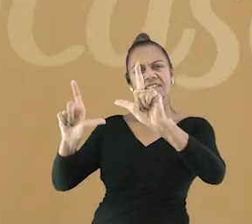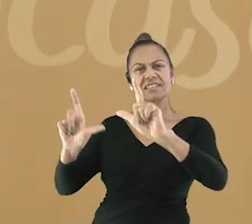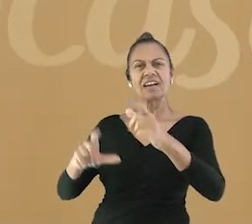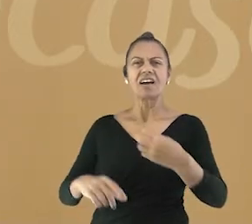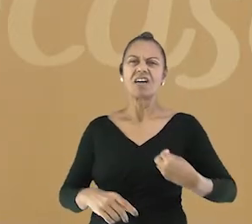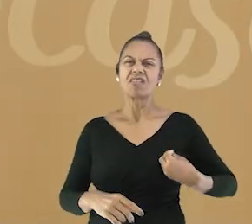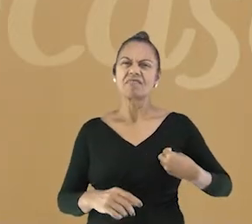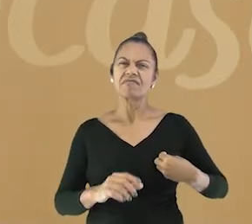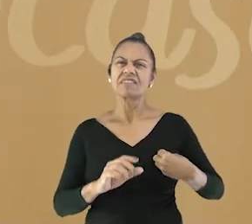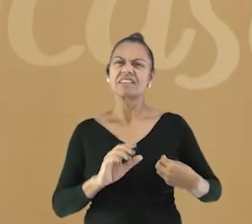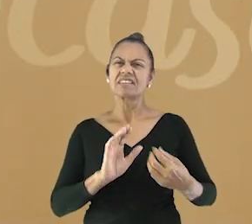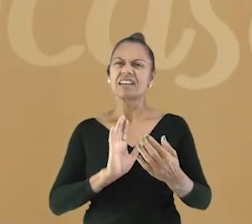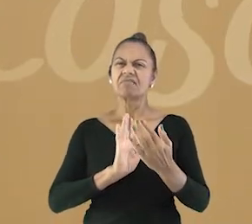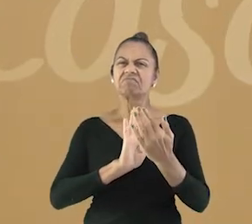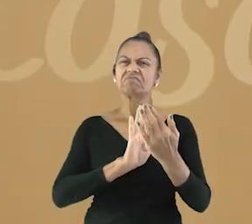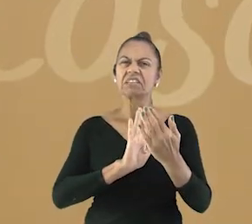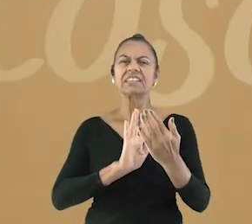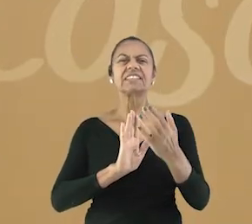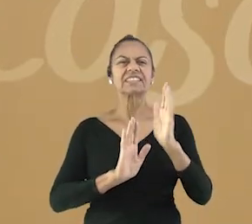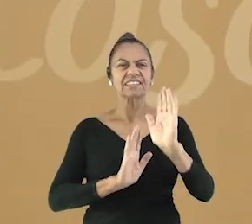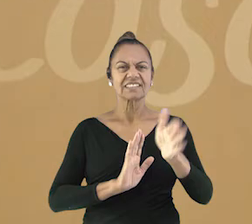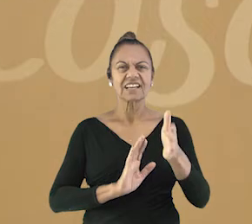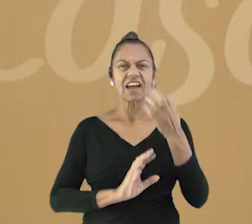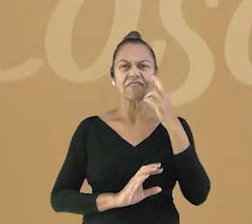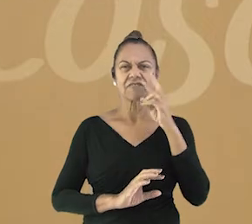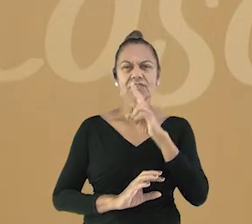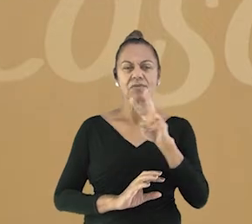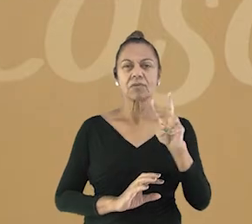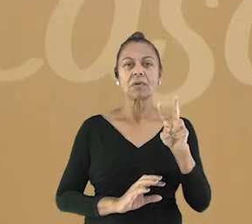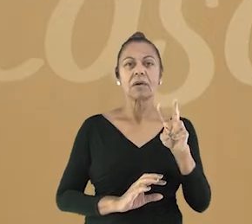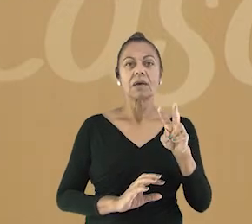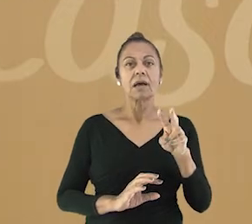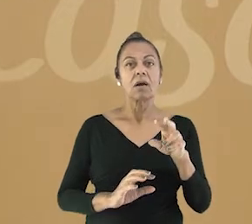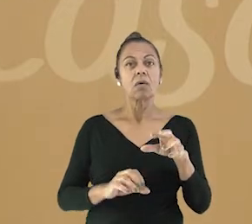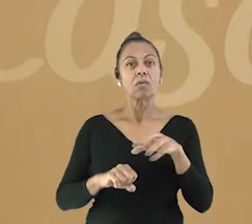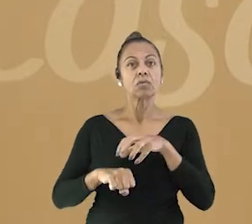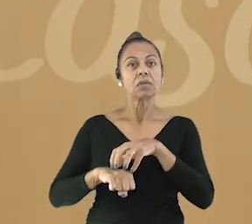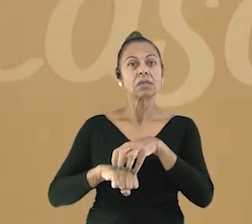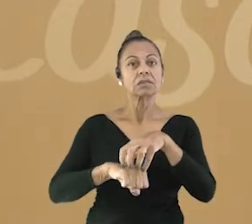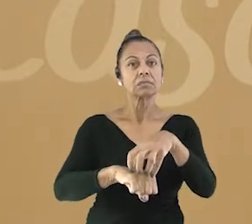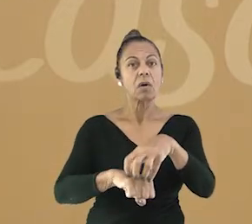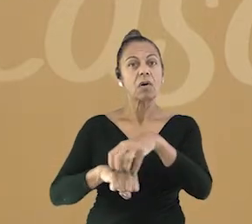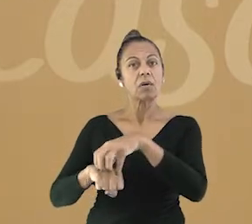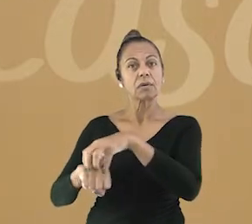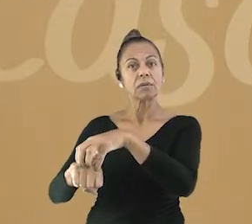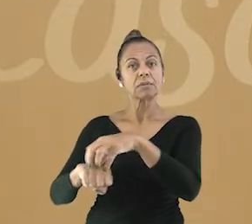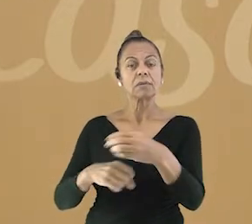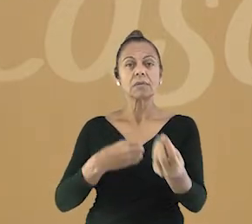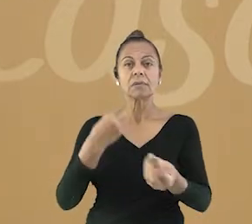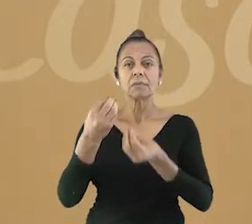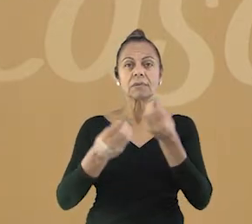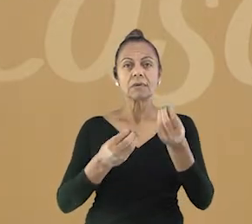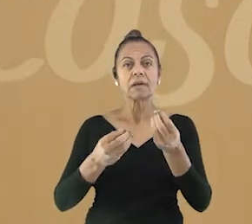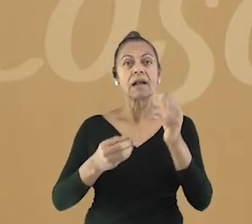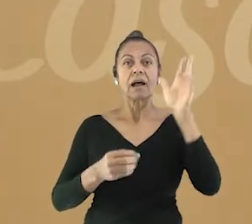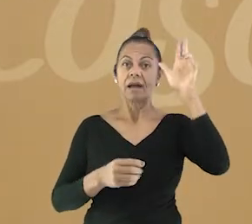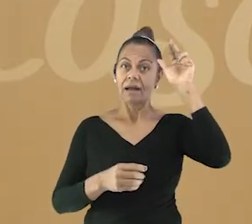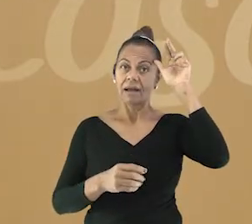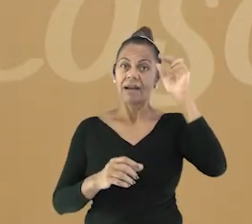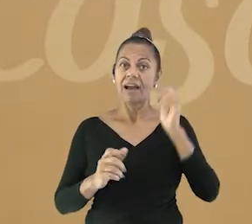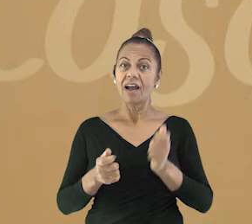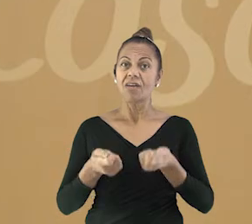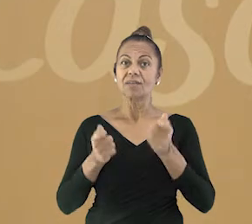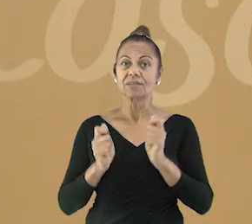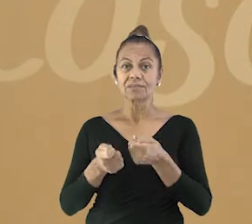por um representante religioso. Porém, também é muito diferente dos casamentos que vocês já devem ter visto, na